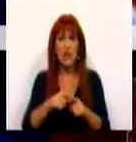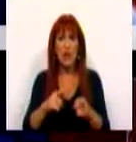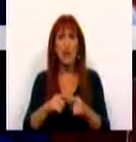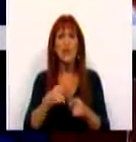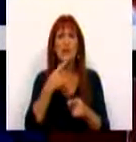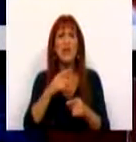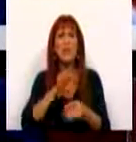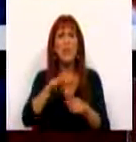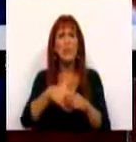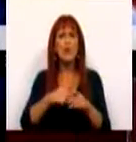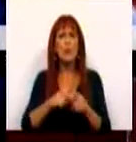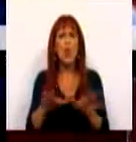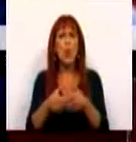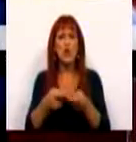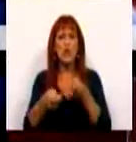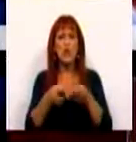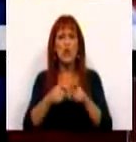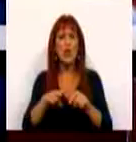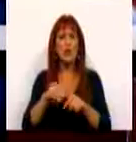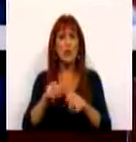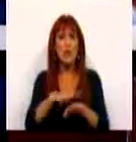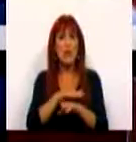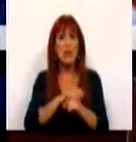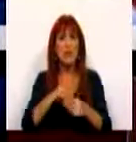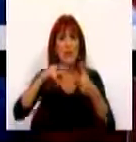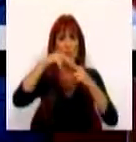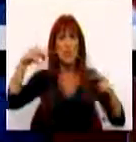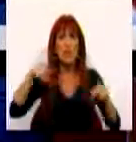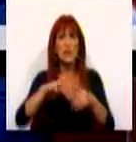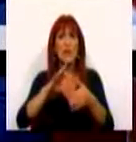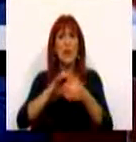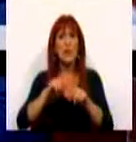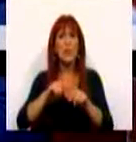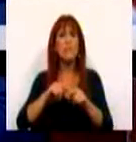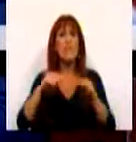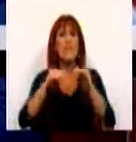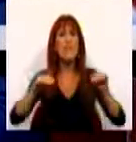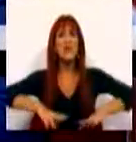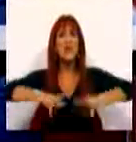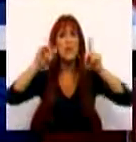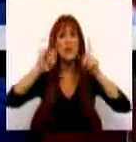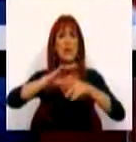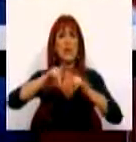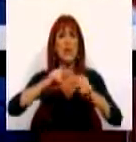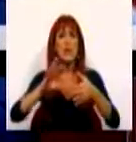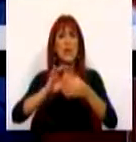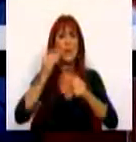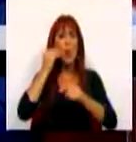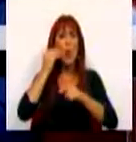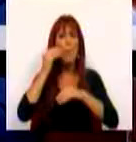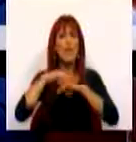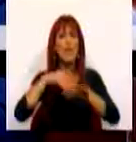reforçar a participação dos órgãos de coordenação regional e administração autárquicas nos respectivos níveis, desenvolvendo os correspondentes